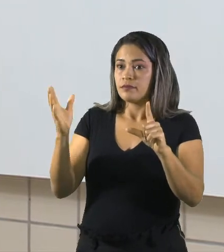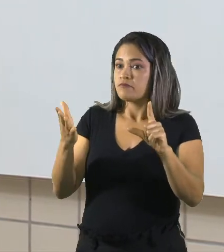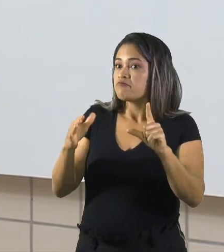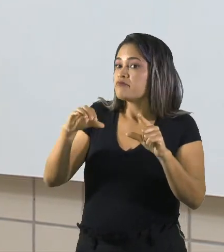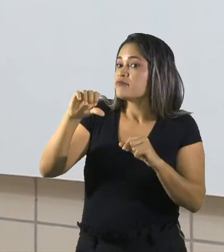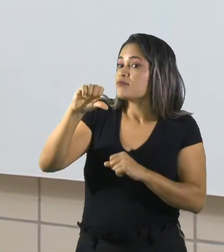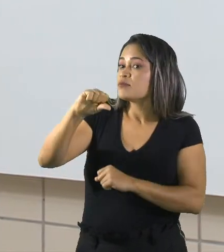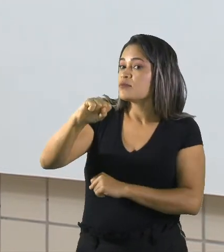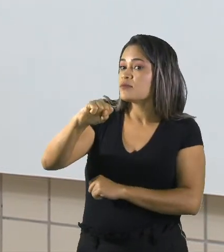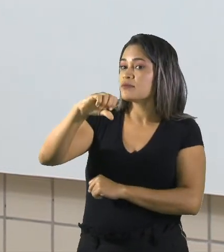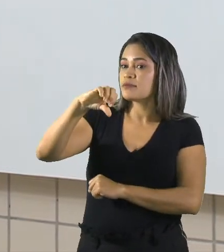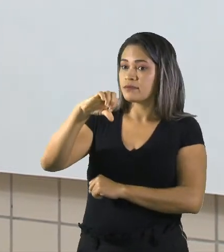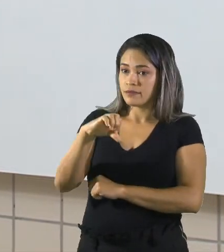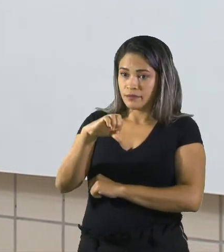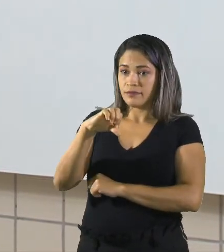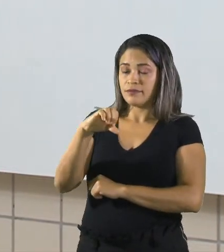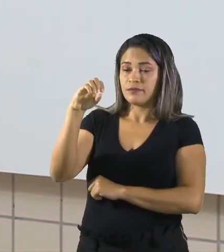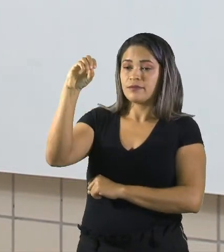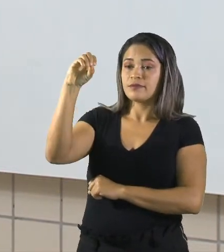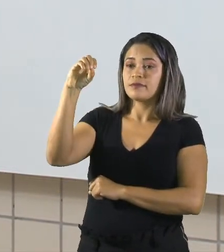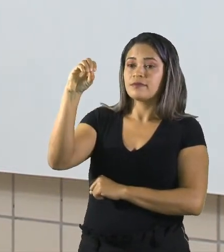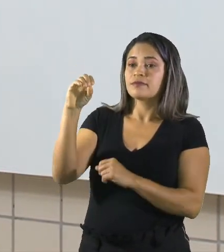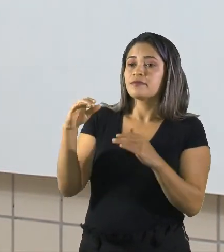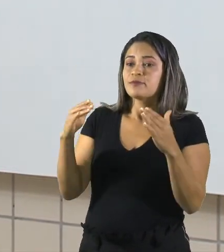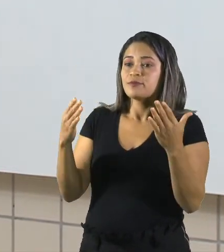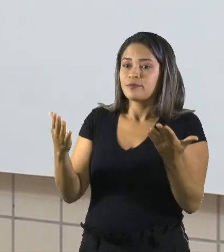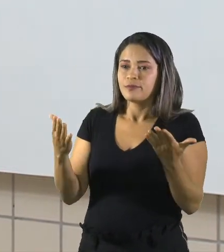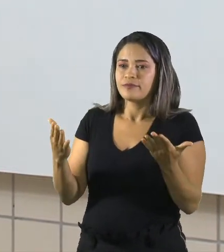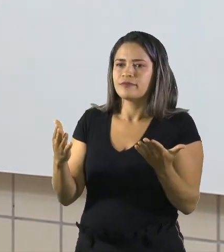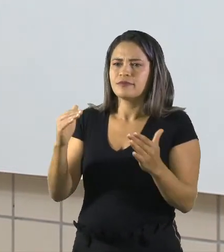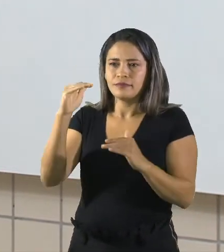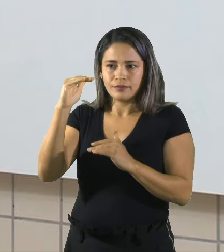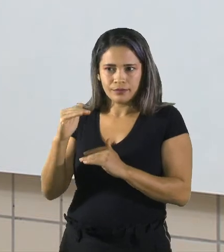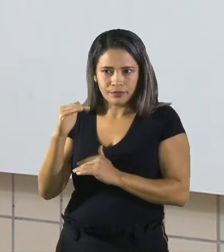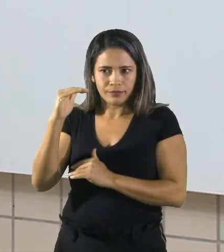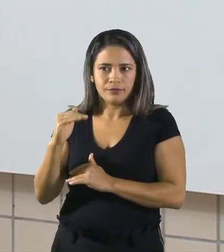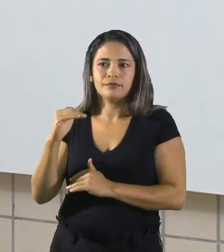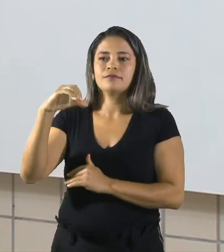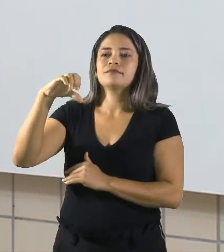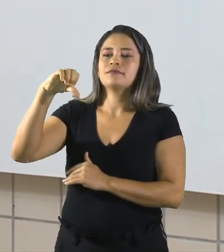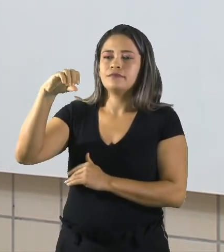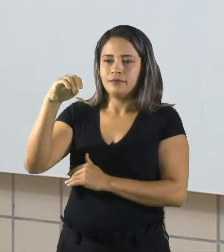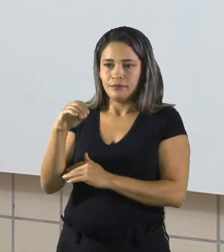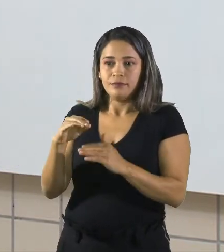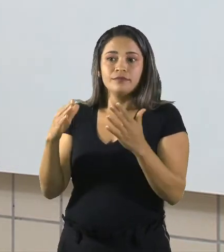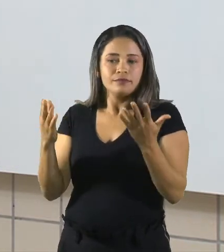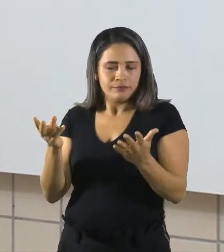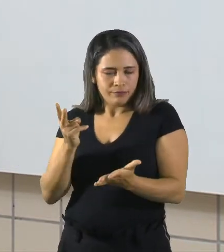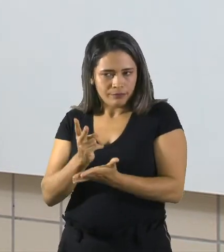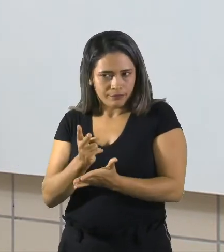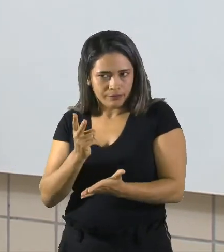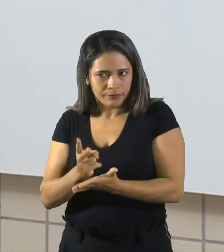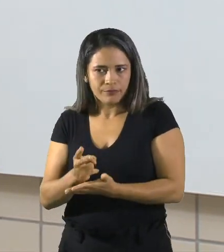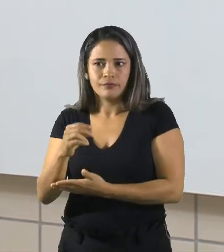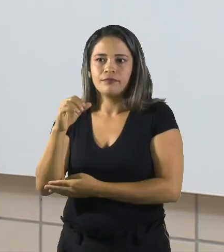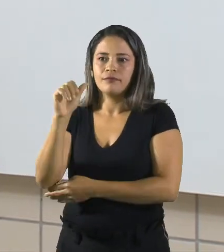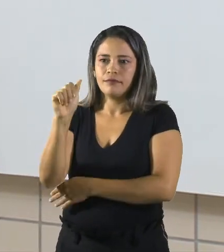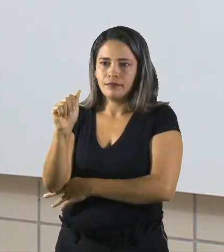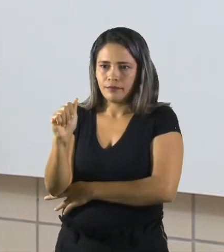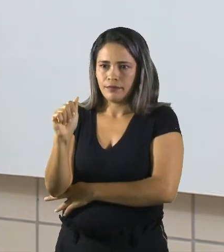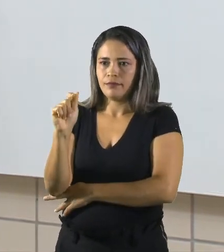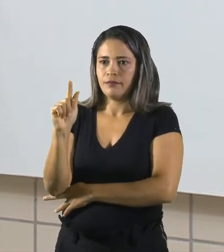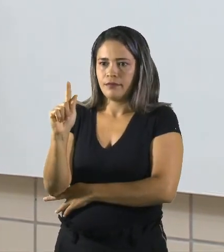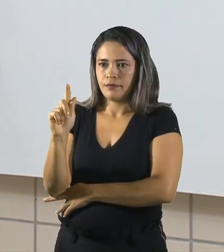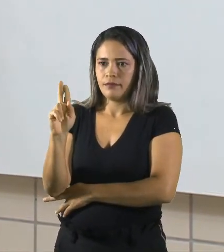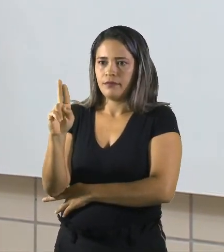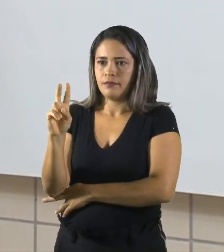89, o ângulo de 89 graus continua sendo menor do que 90, então ele também é um